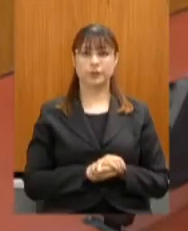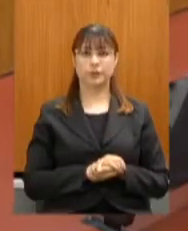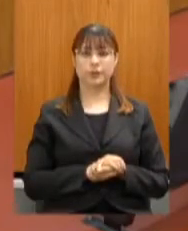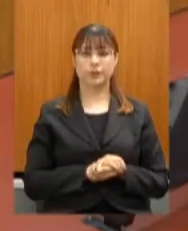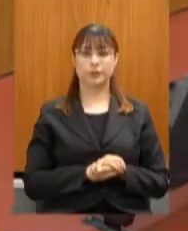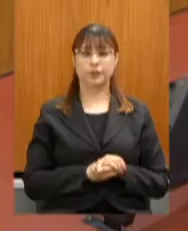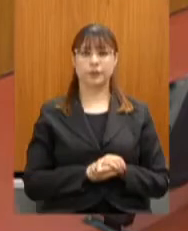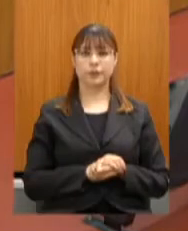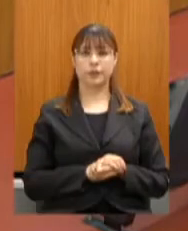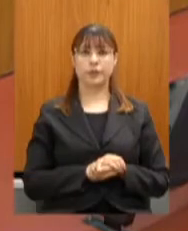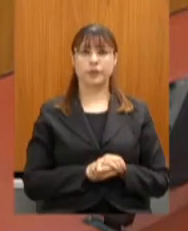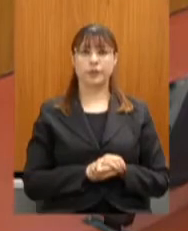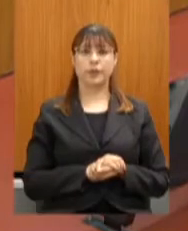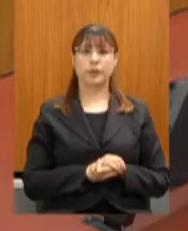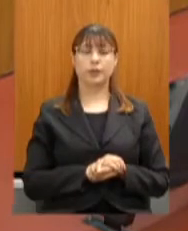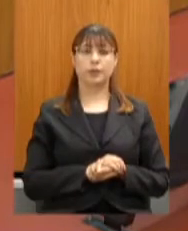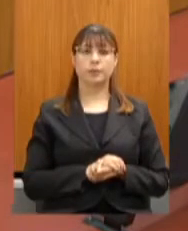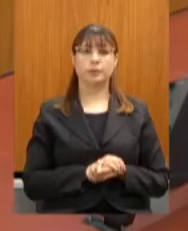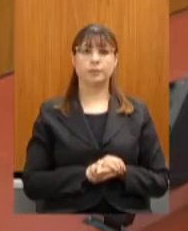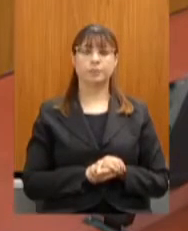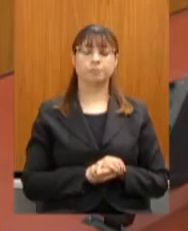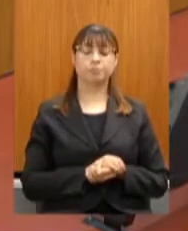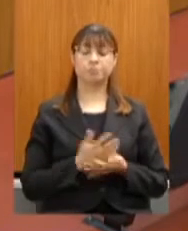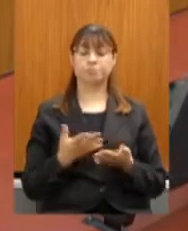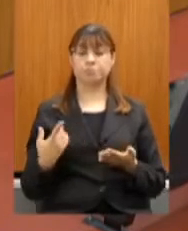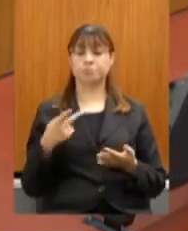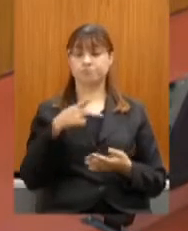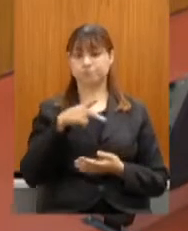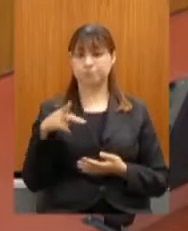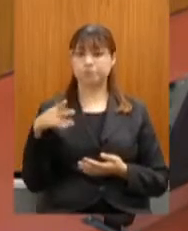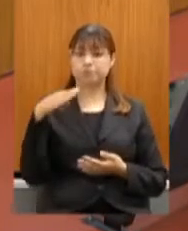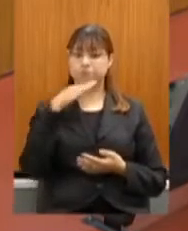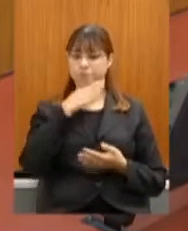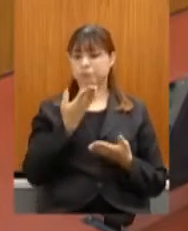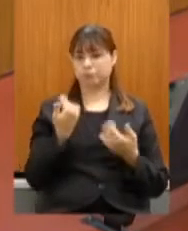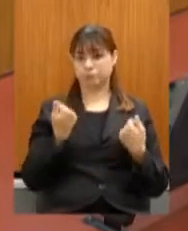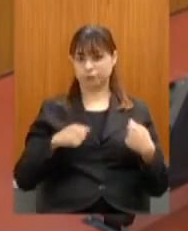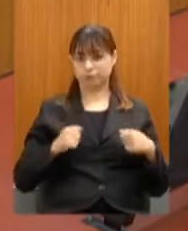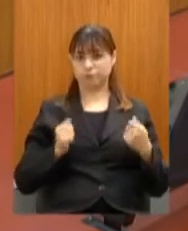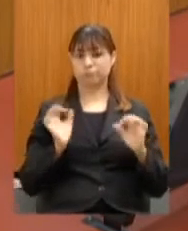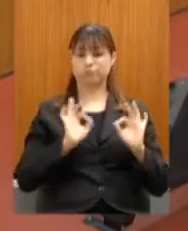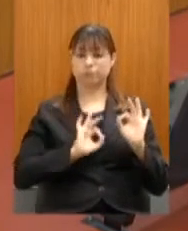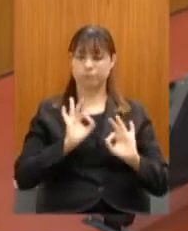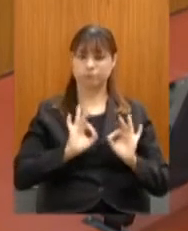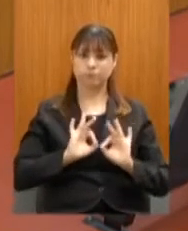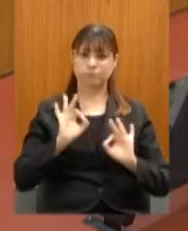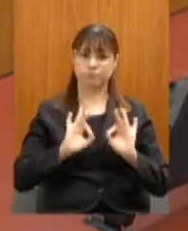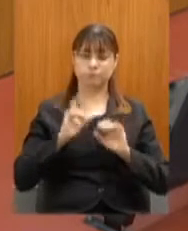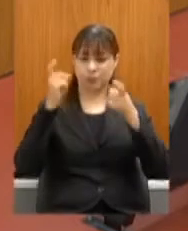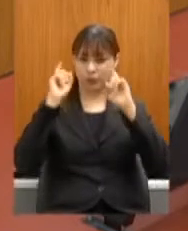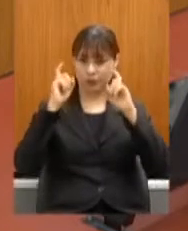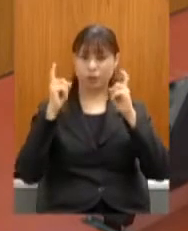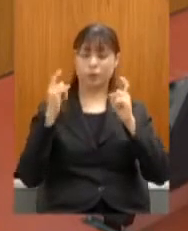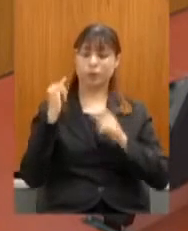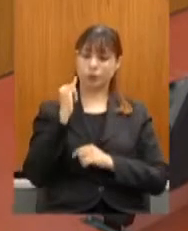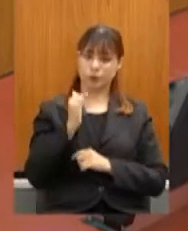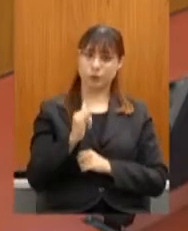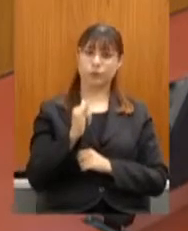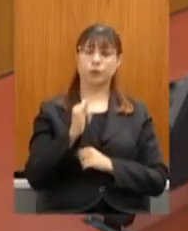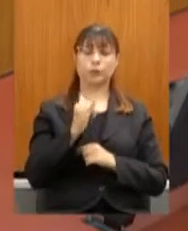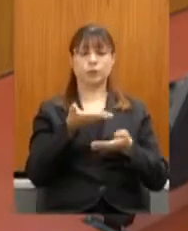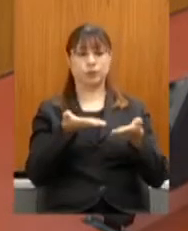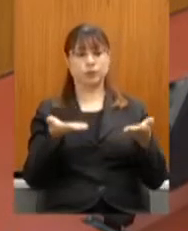A presidência, tendo em vista a organização dos trabalhos, comunica aos parlamentares e aos